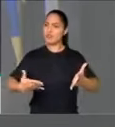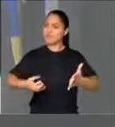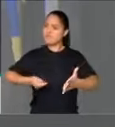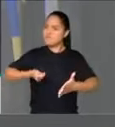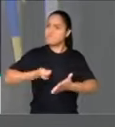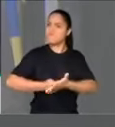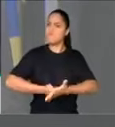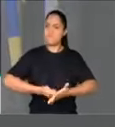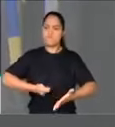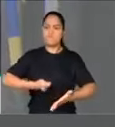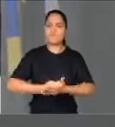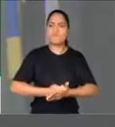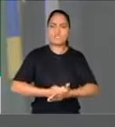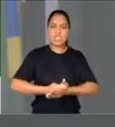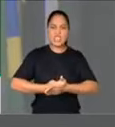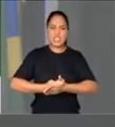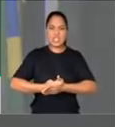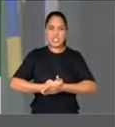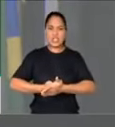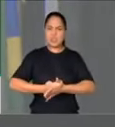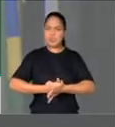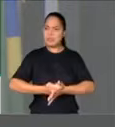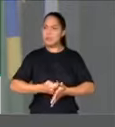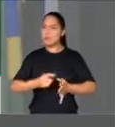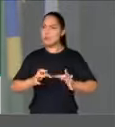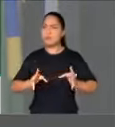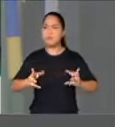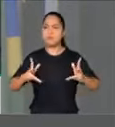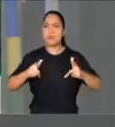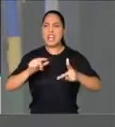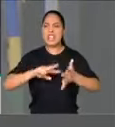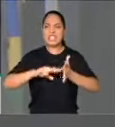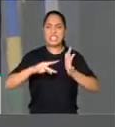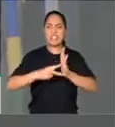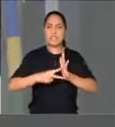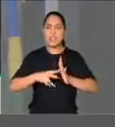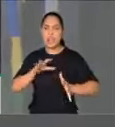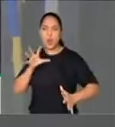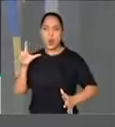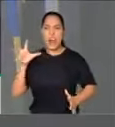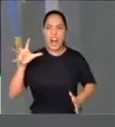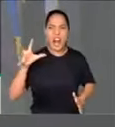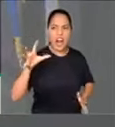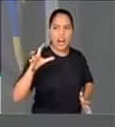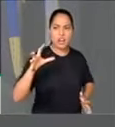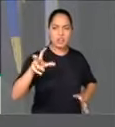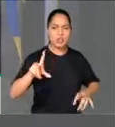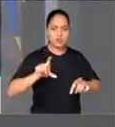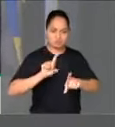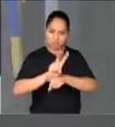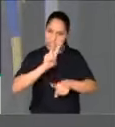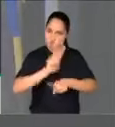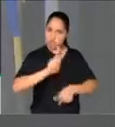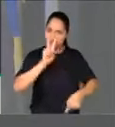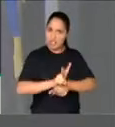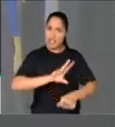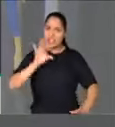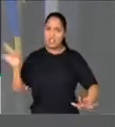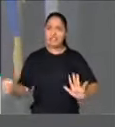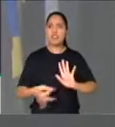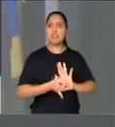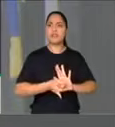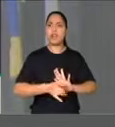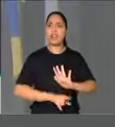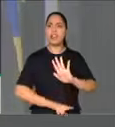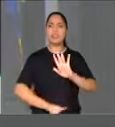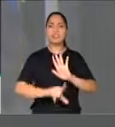e dentes. Ela realmente é uma leoa na defesa intransigente da